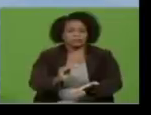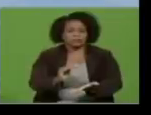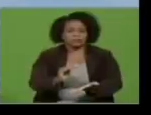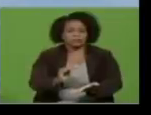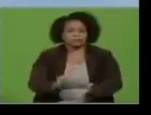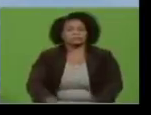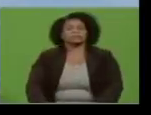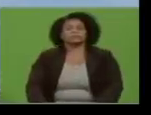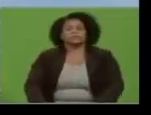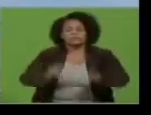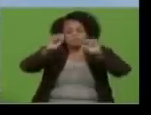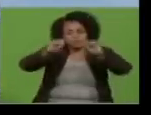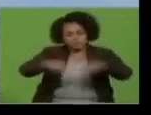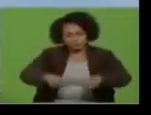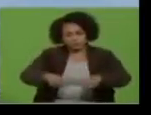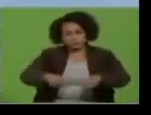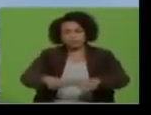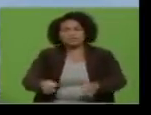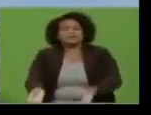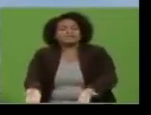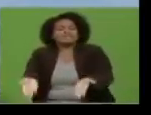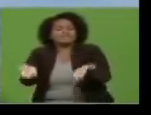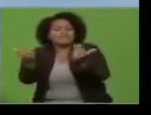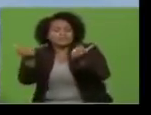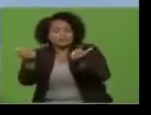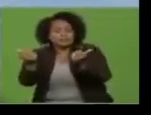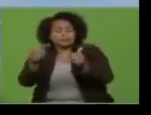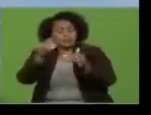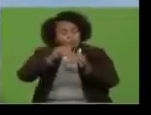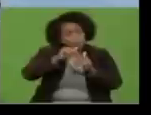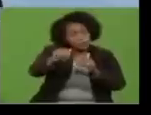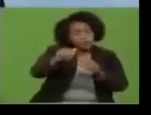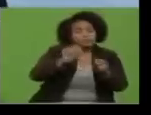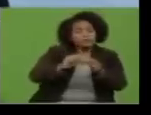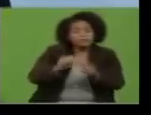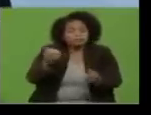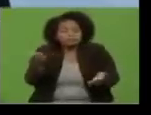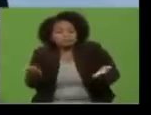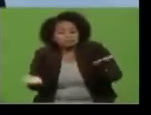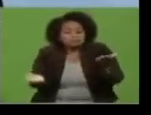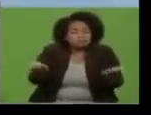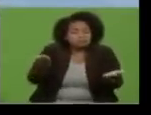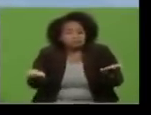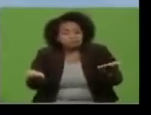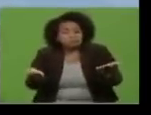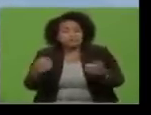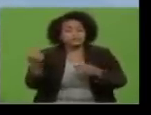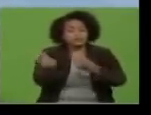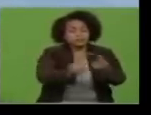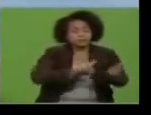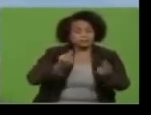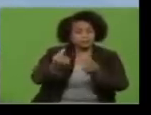Só assim iremos assegurar o necessário equilíbrio entre as medidas restritivas e